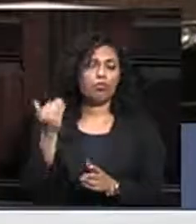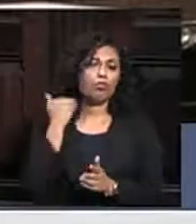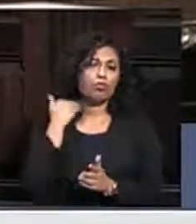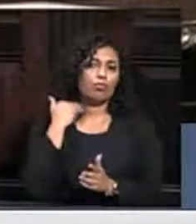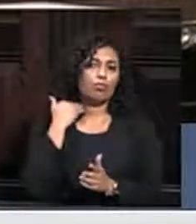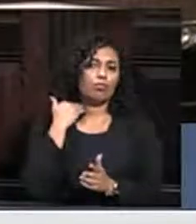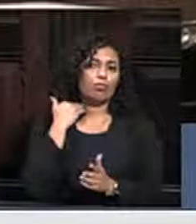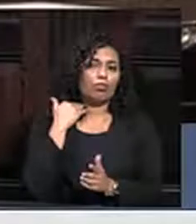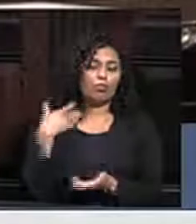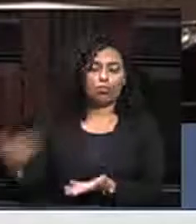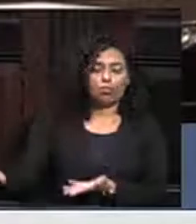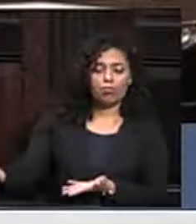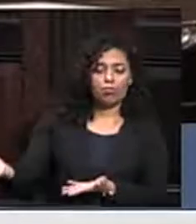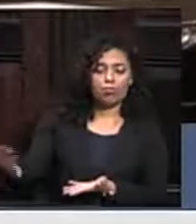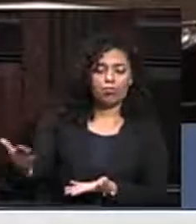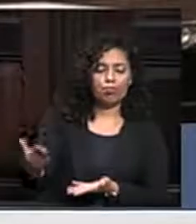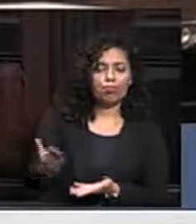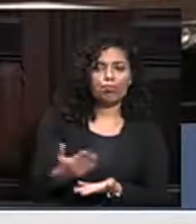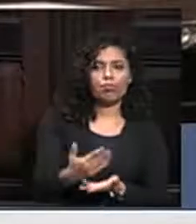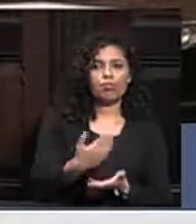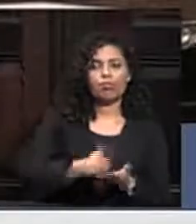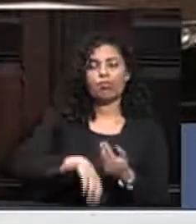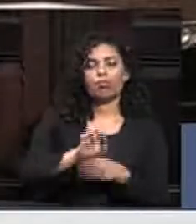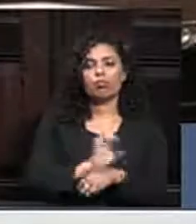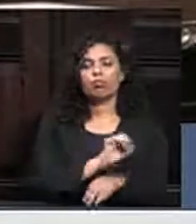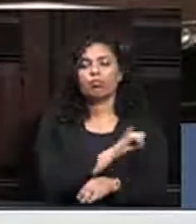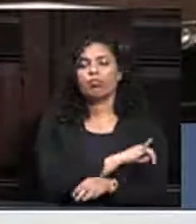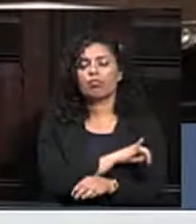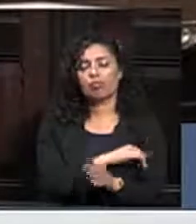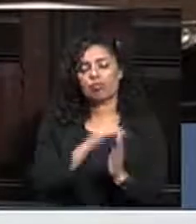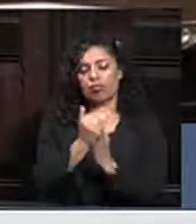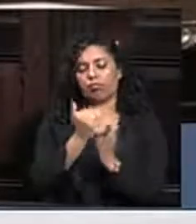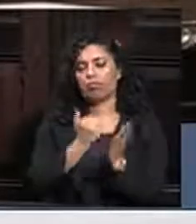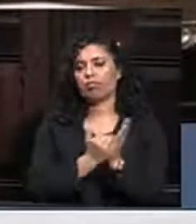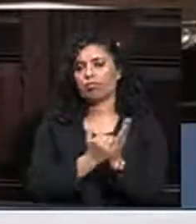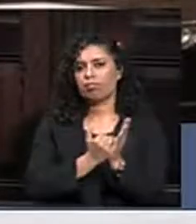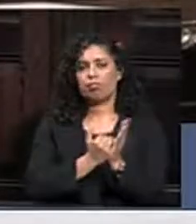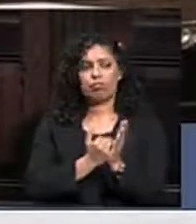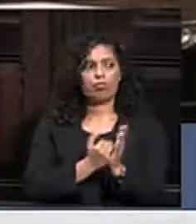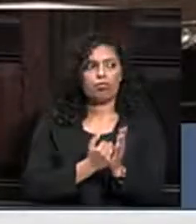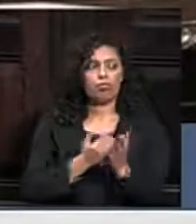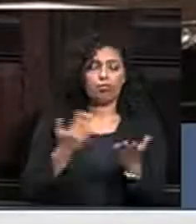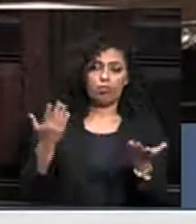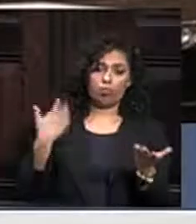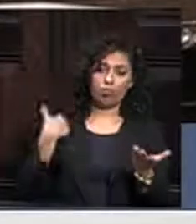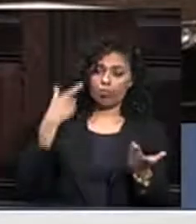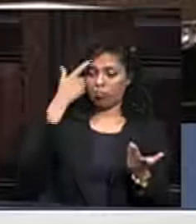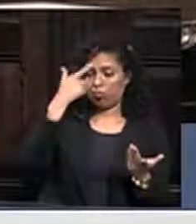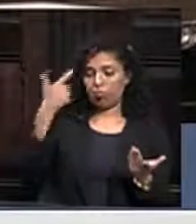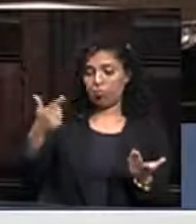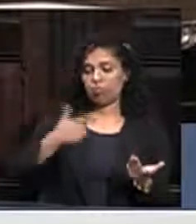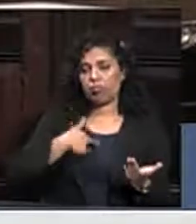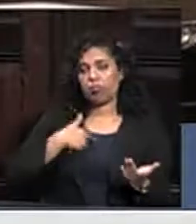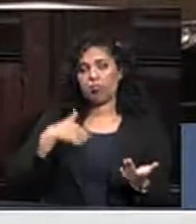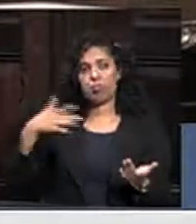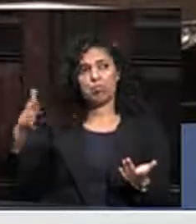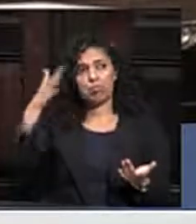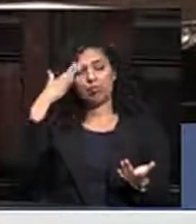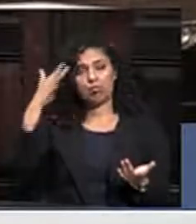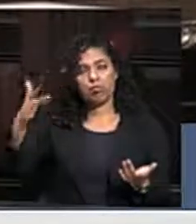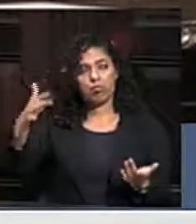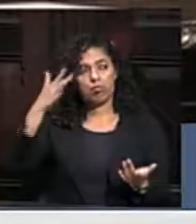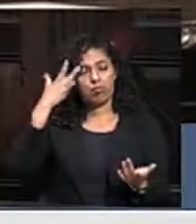arrecadação para o Estado do Rio de Janeiro. Então, penso eu, que rever